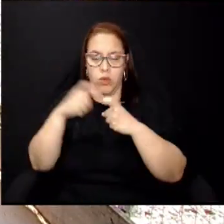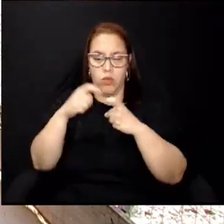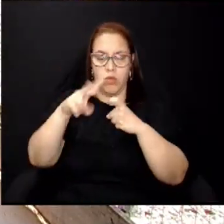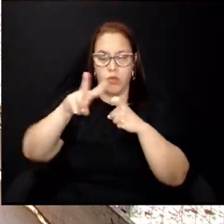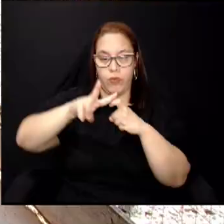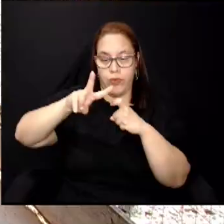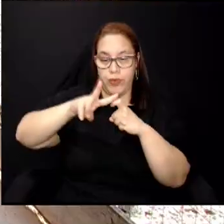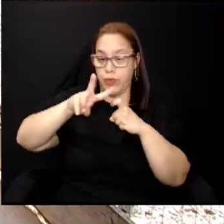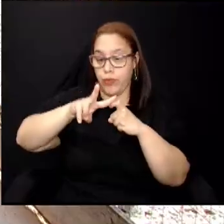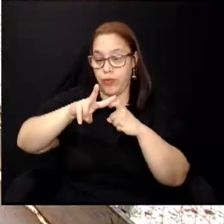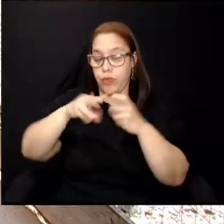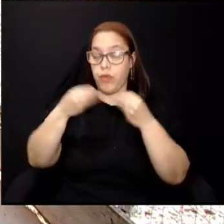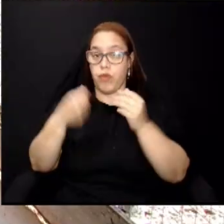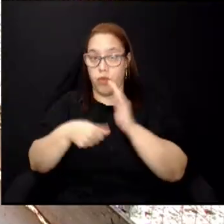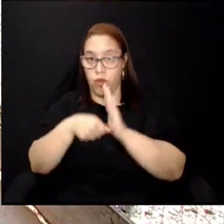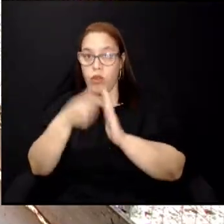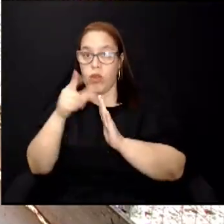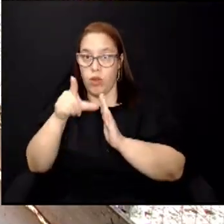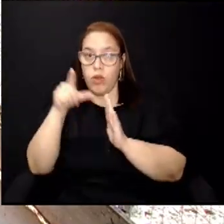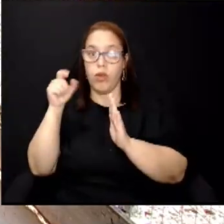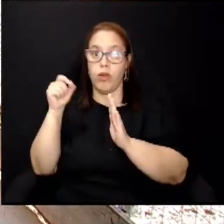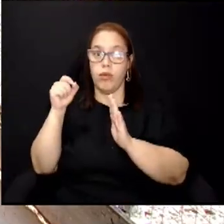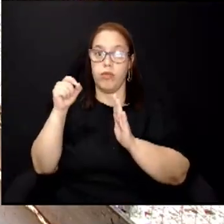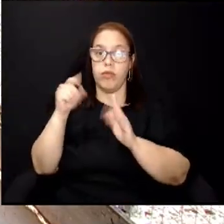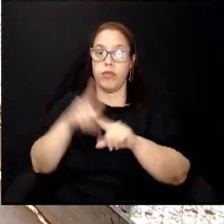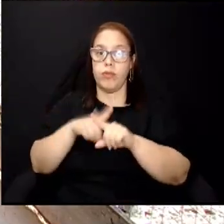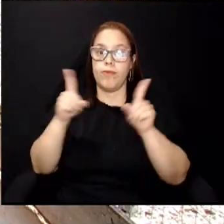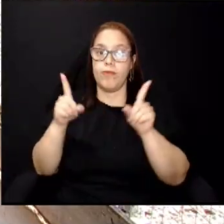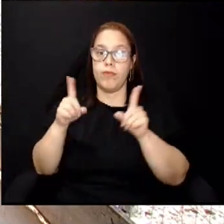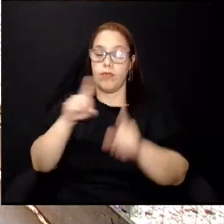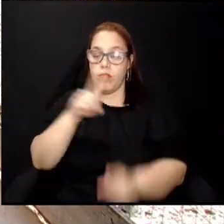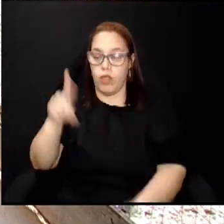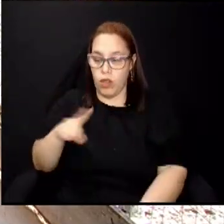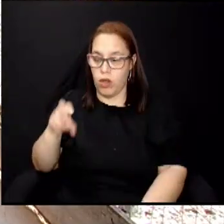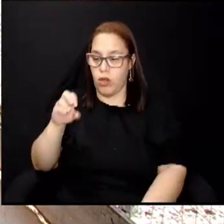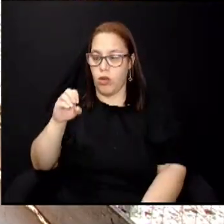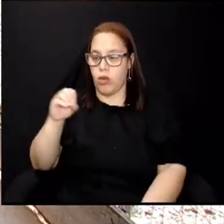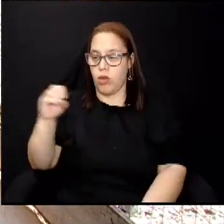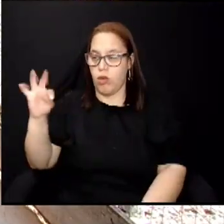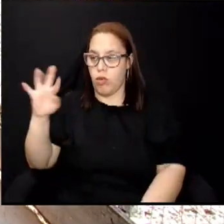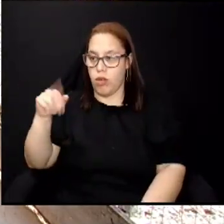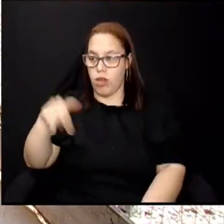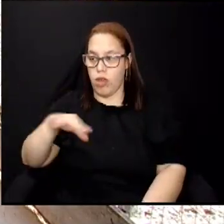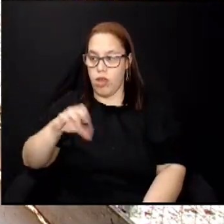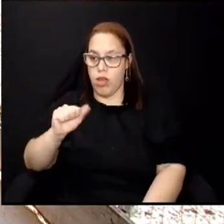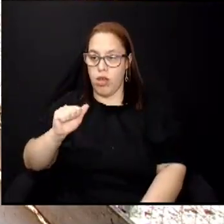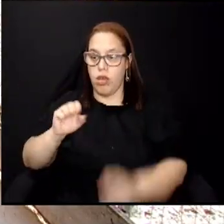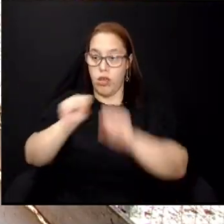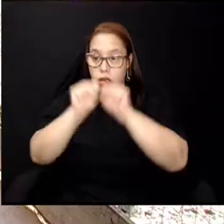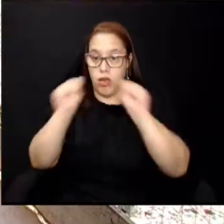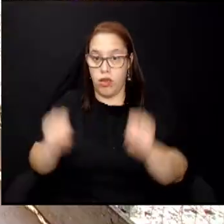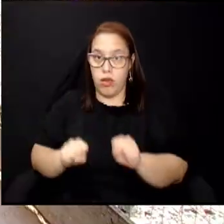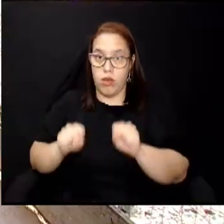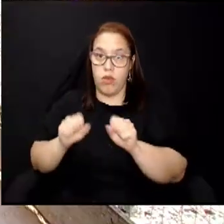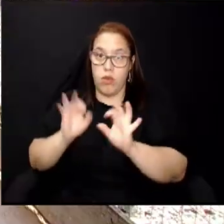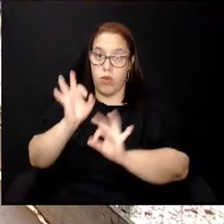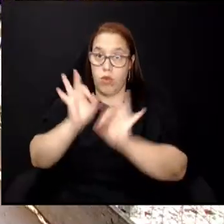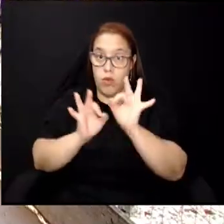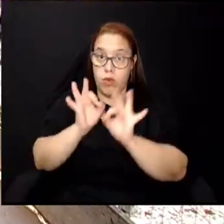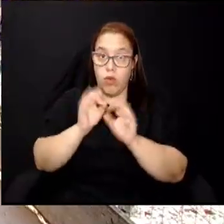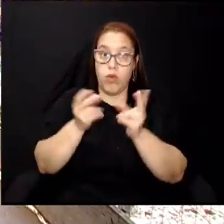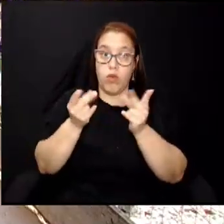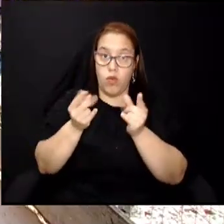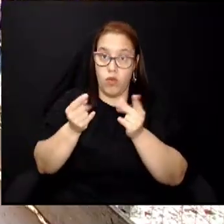uma primeira opção, mas o zootecnista, o que ele faria nesse sistema? Ele faria o seu planejamento financeiro, então